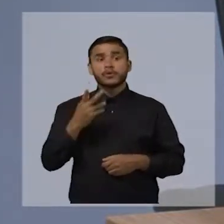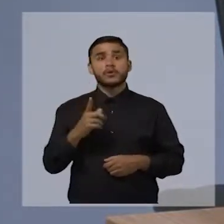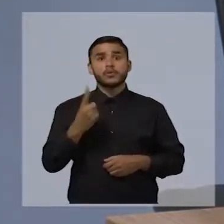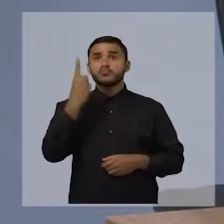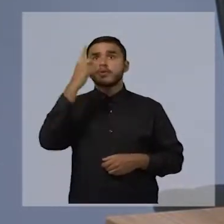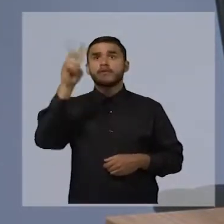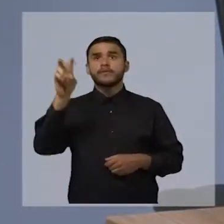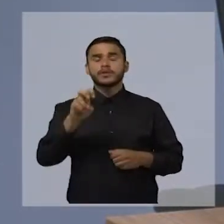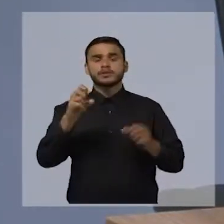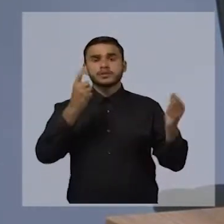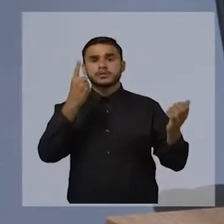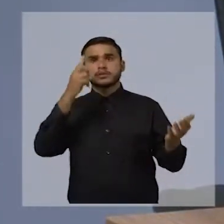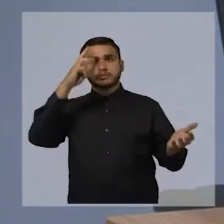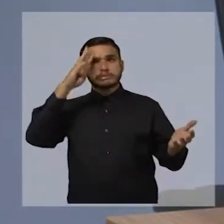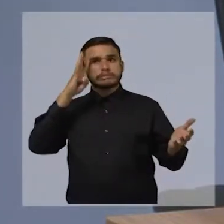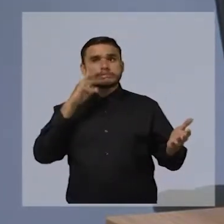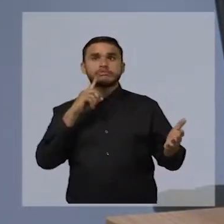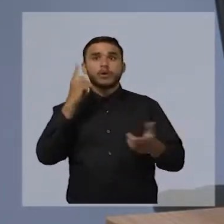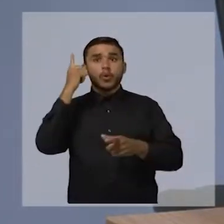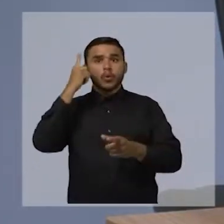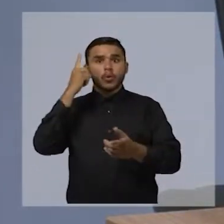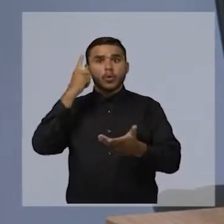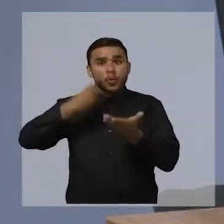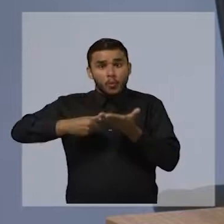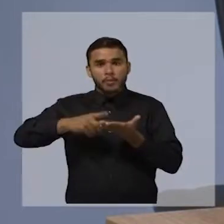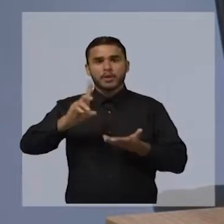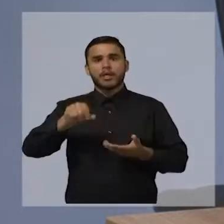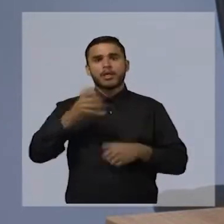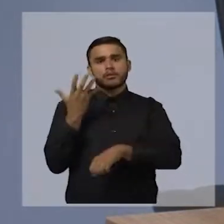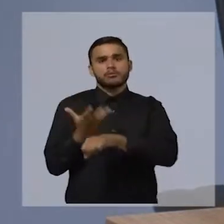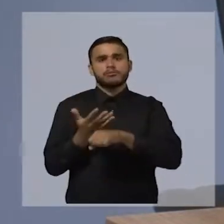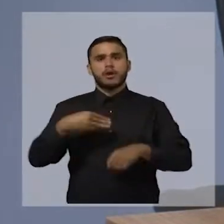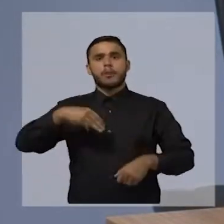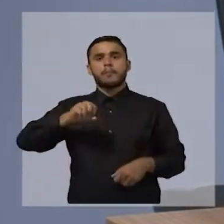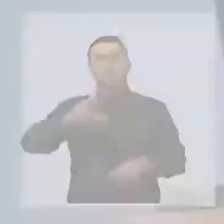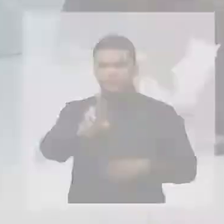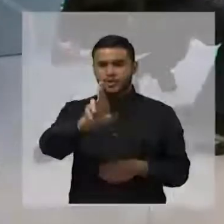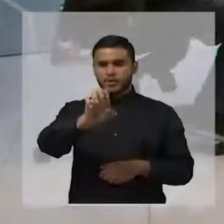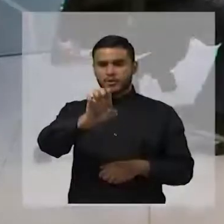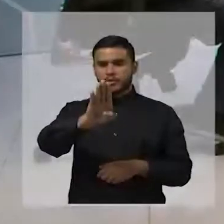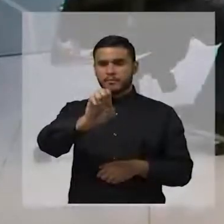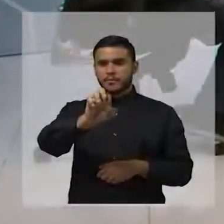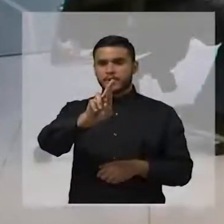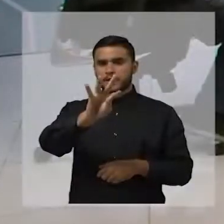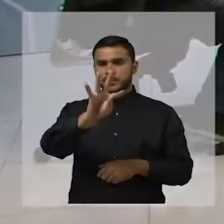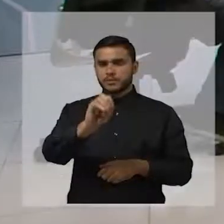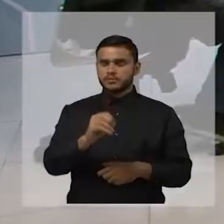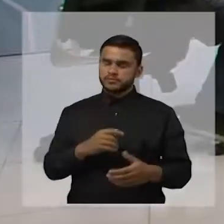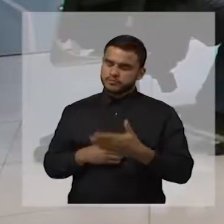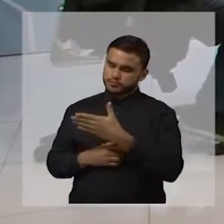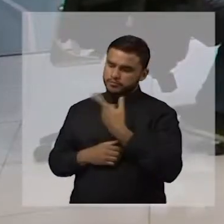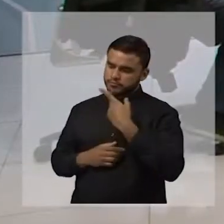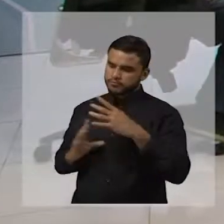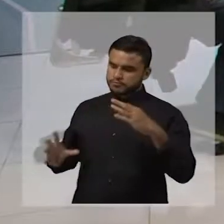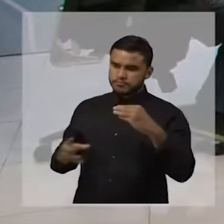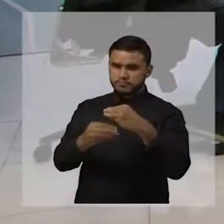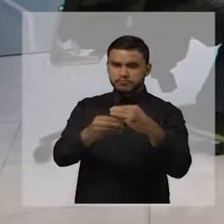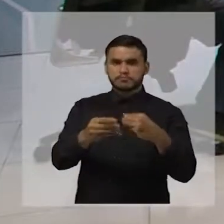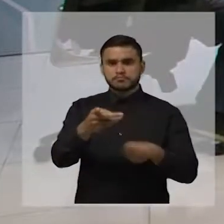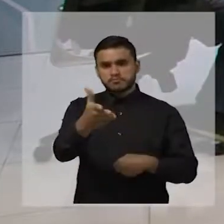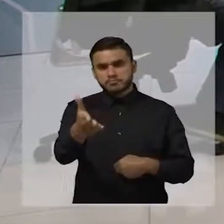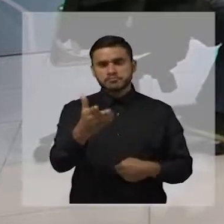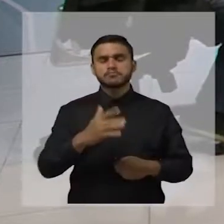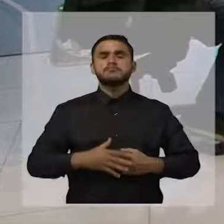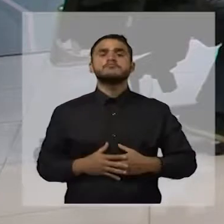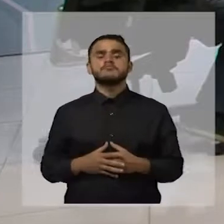moral e cívica, que era realmente moral e cívica. Hoje não tem mais isso. Bom, professor Roberto Martins Rodrigues, o Djalma traz